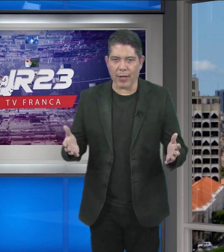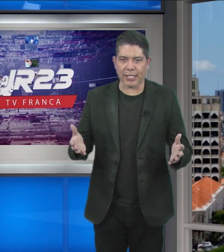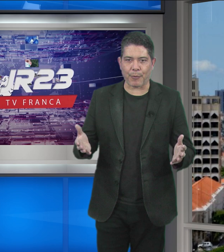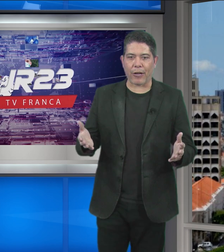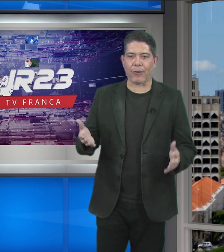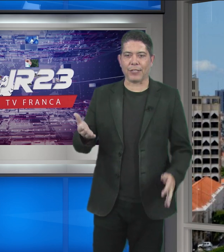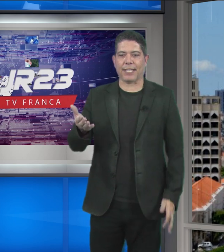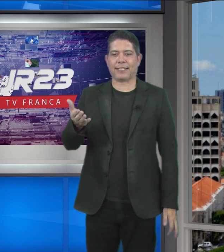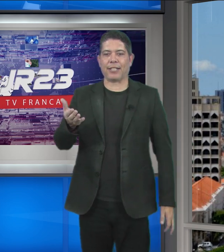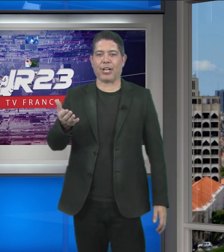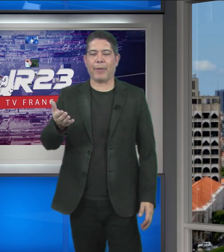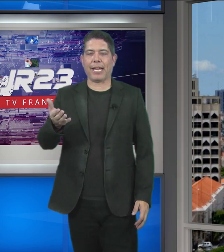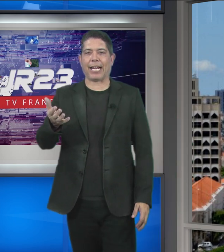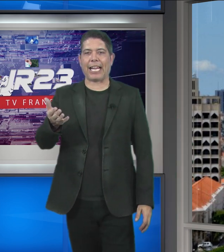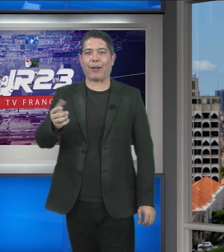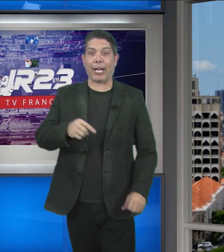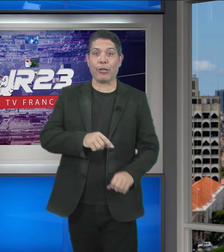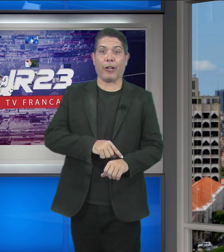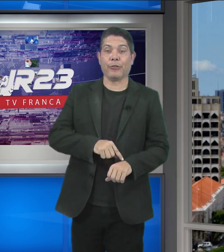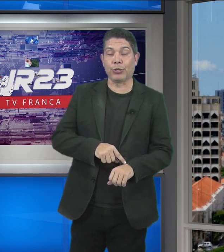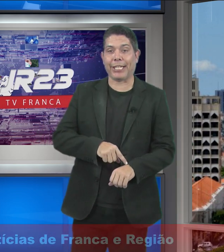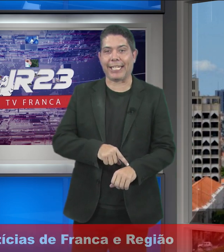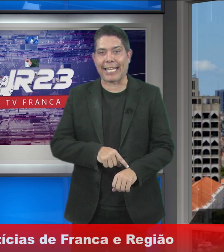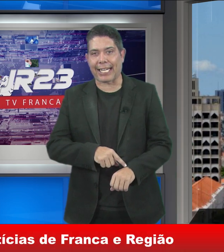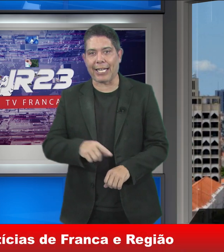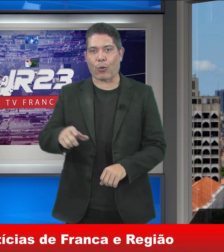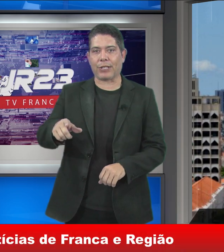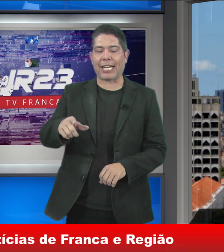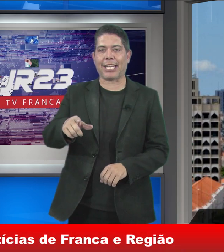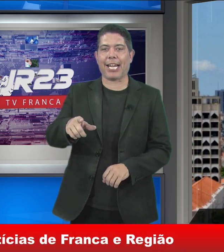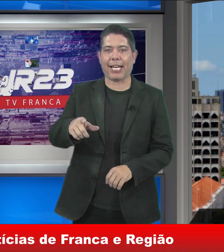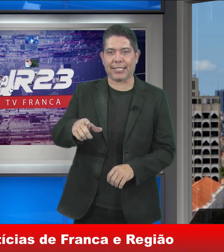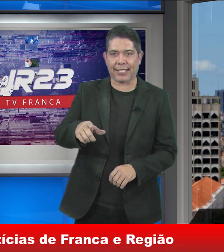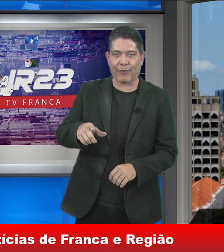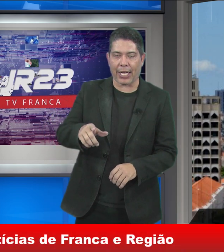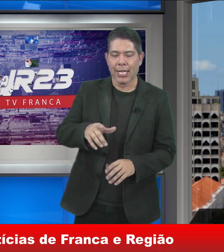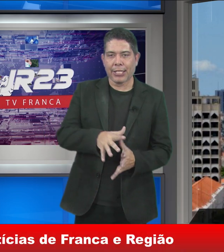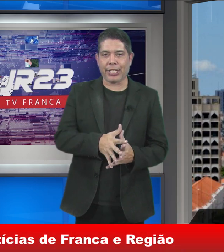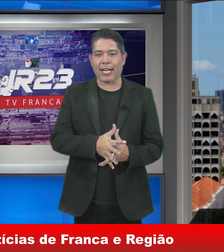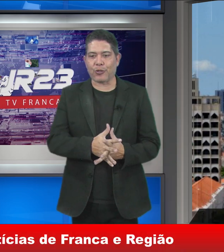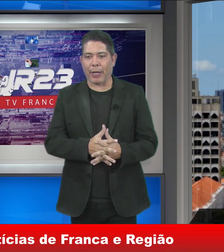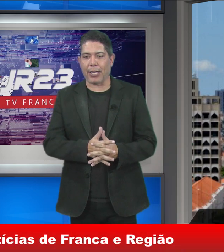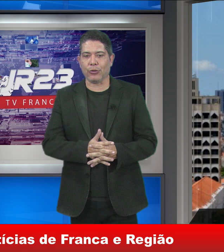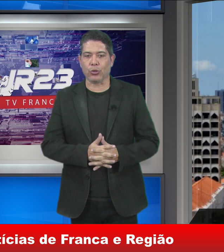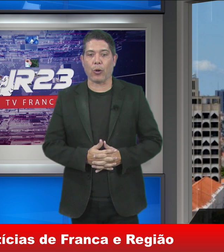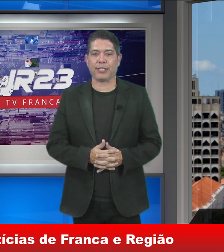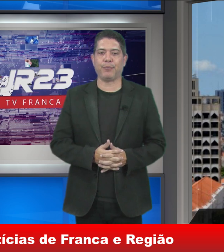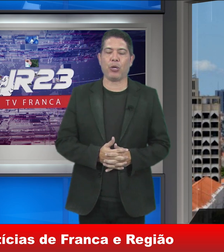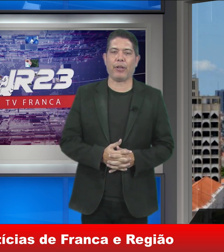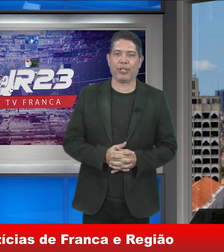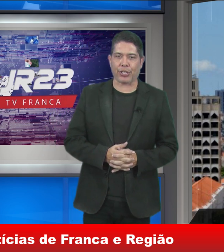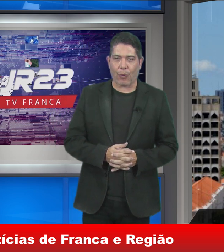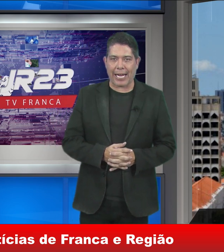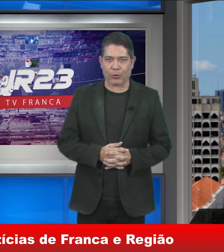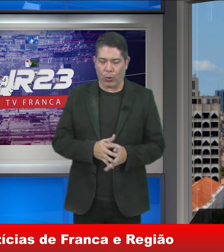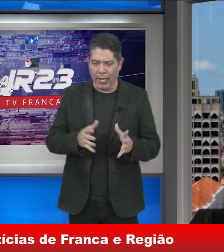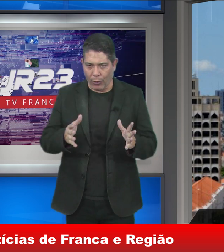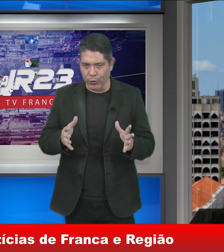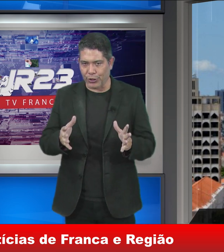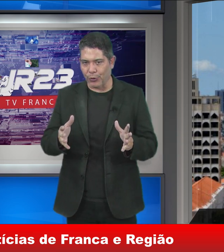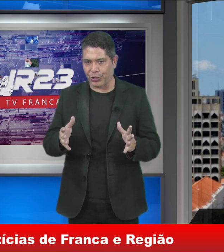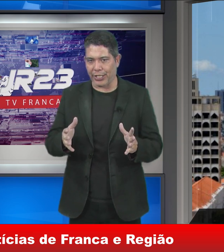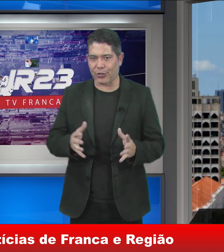Olá, boa noite. Espero que você esteja bem. É claro, aí, ó, no tic-tac, na contagem regressiva, já esperando